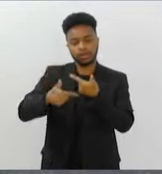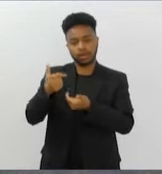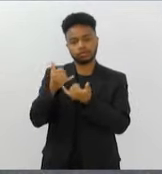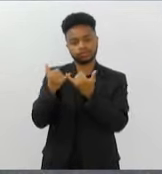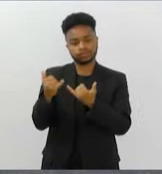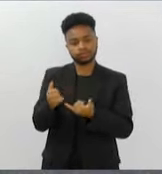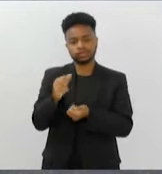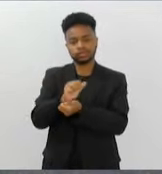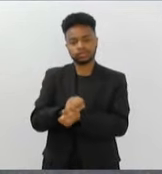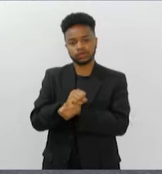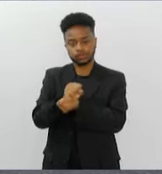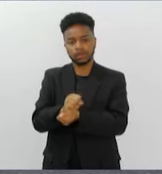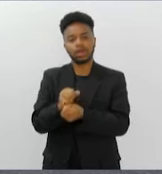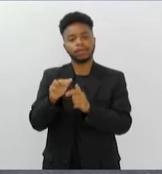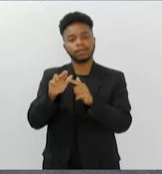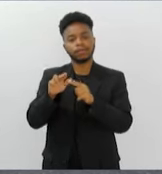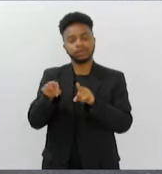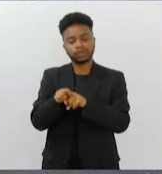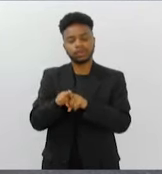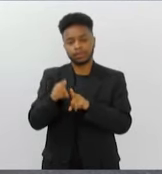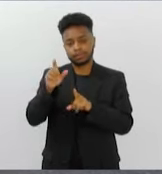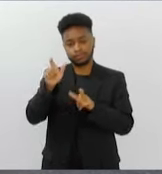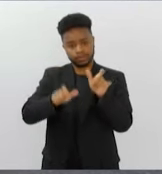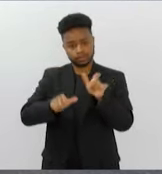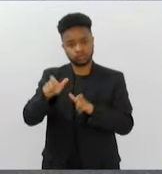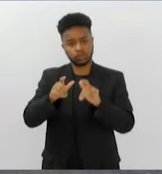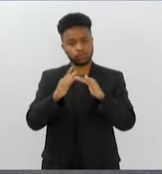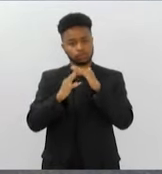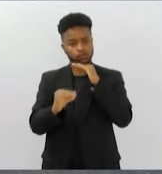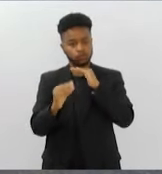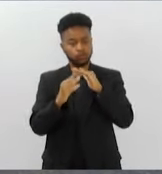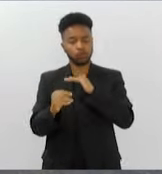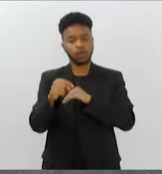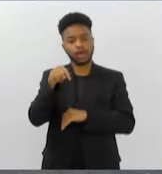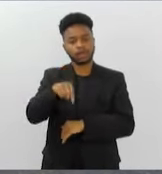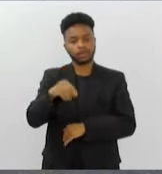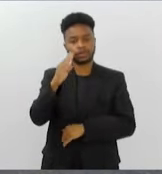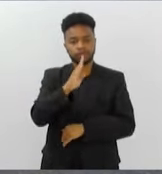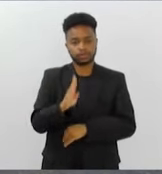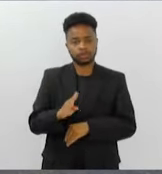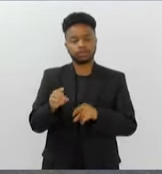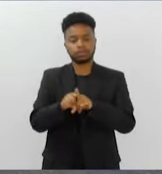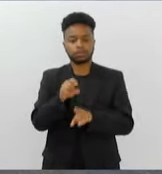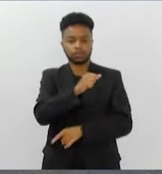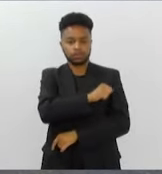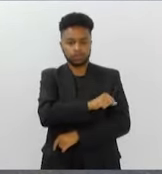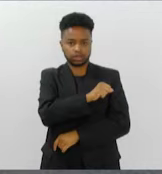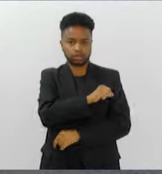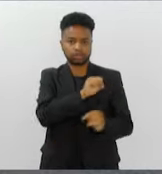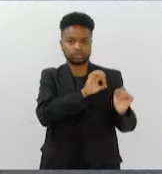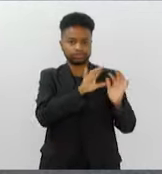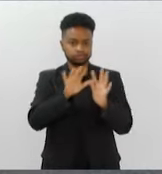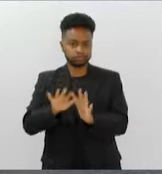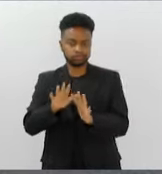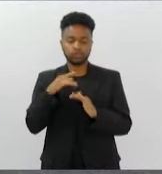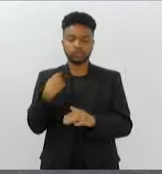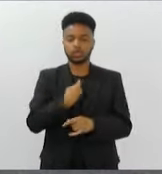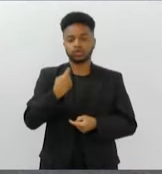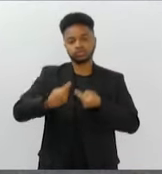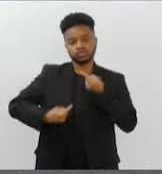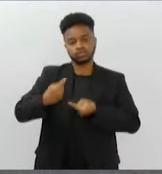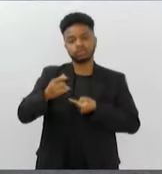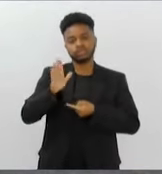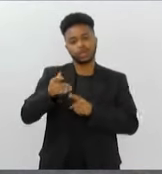especificamente para o contingente de refugiados que se torna cada vez maior no nosso país e no nosso Estado. Como a gente vem debatendo há